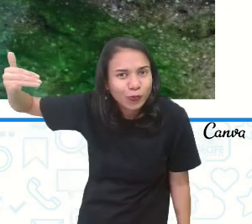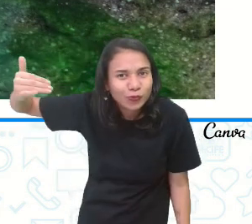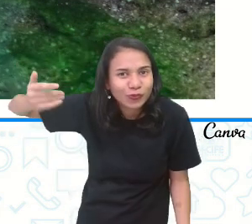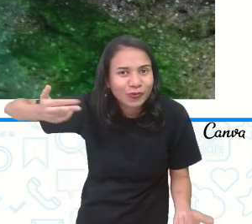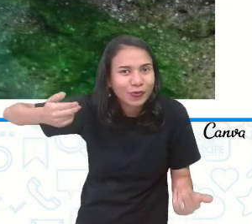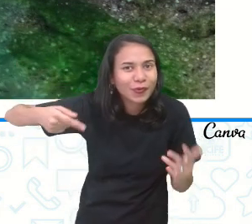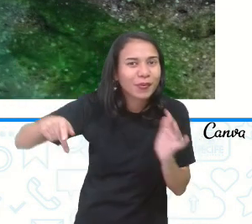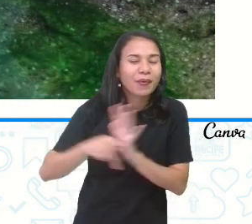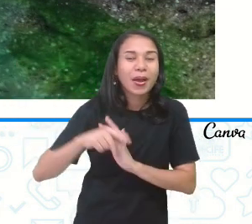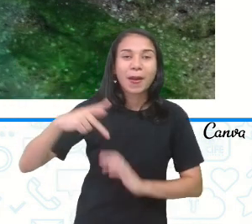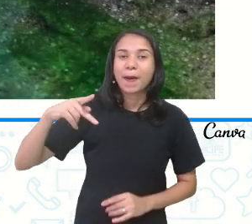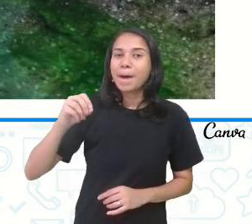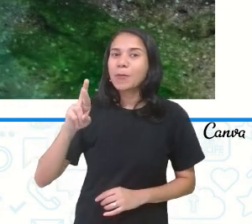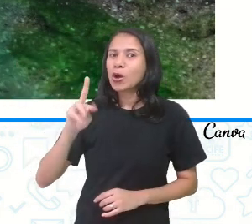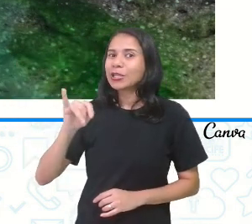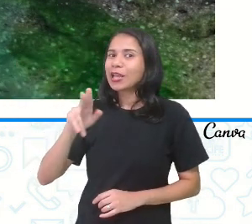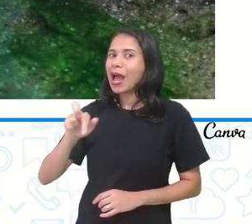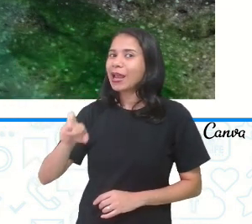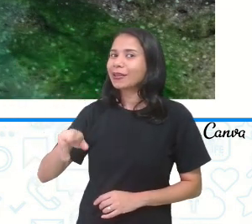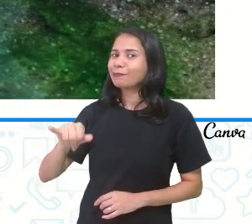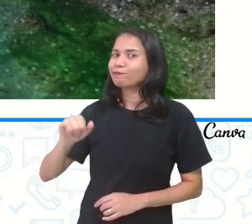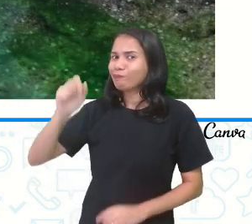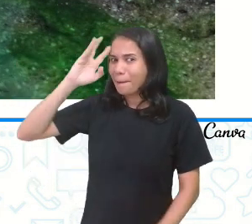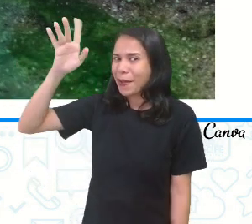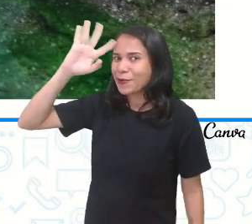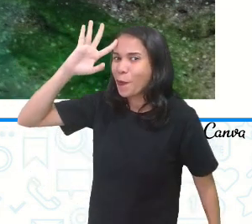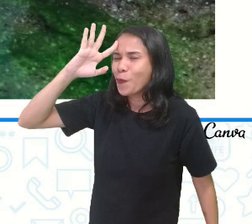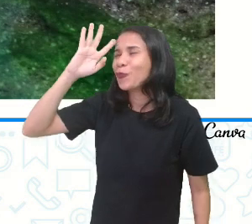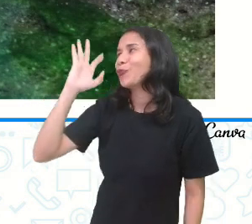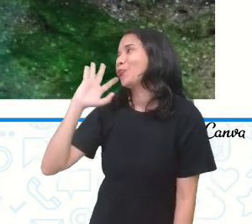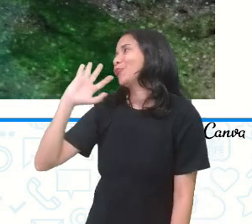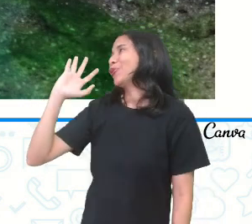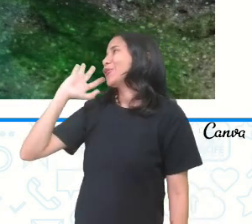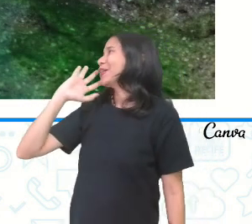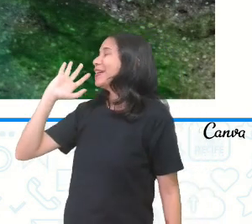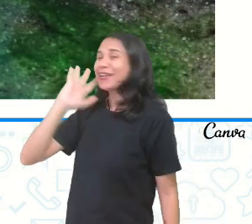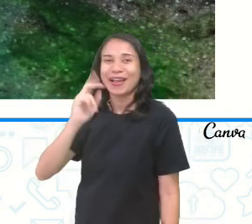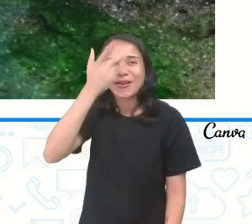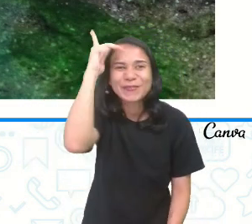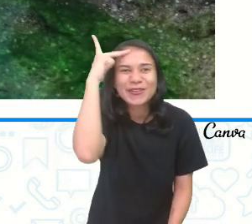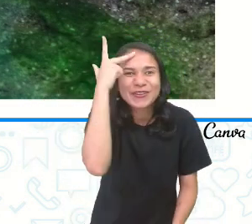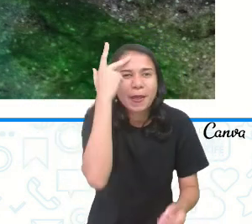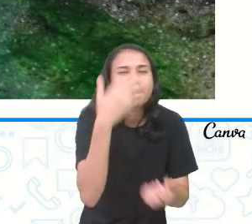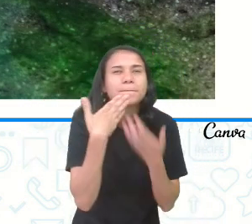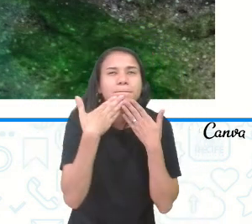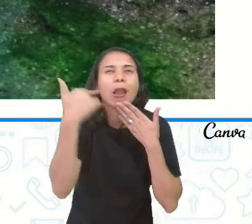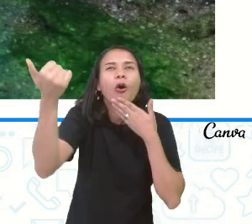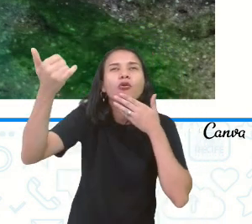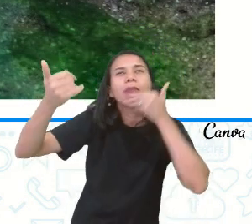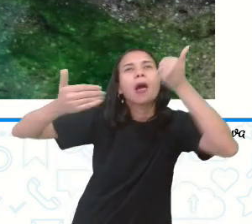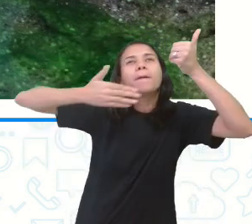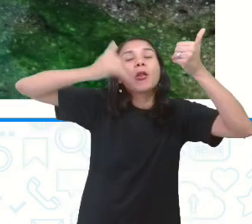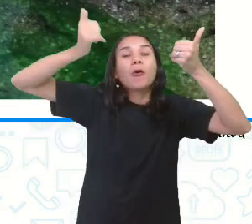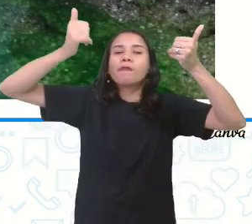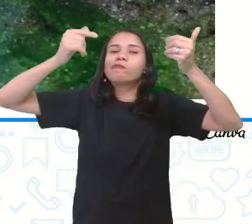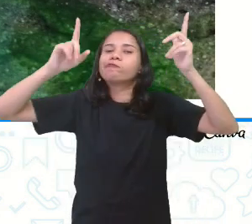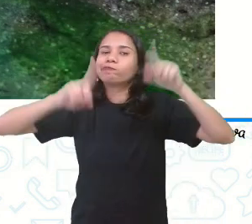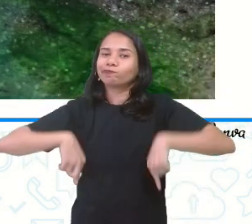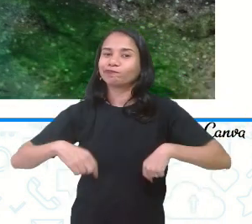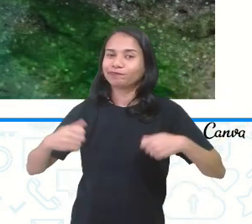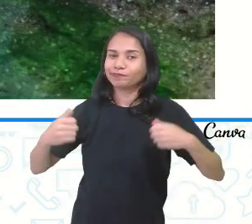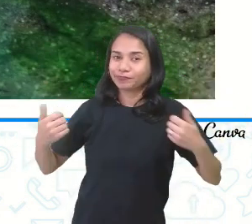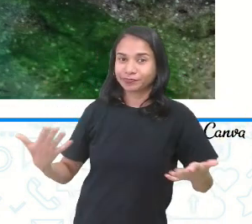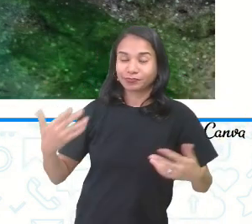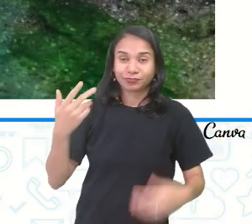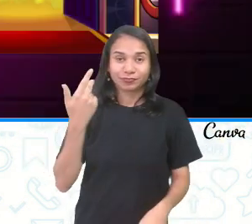quanto o Cândido Portinari, vê? Já imaginou? Que honra você colocar entre os melhores dos melhores. Pois é,